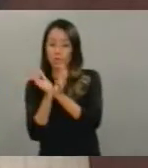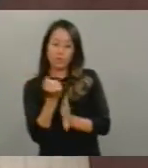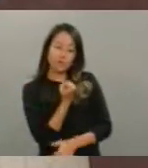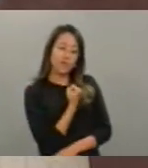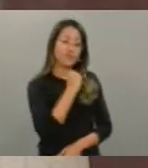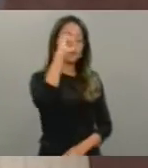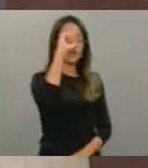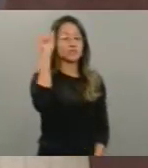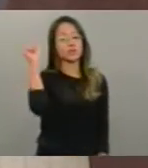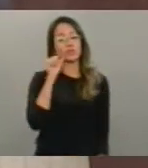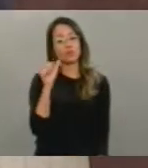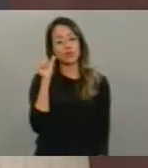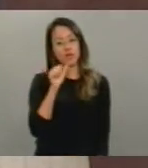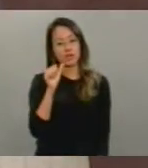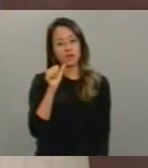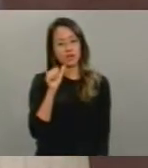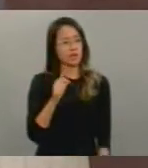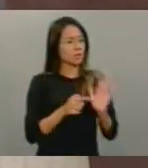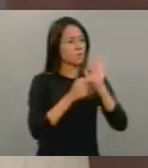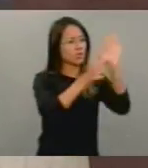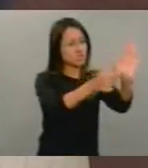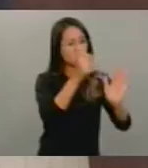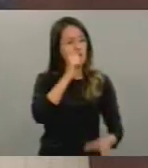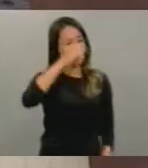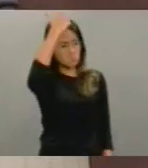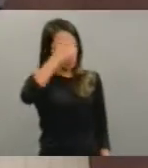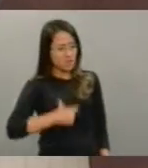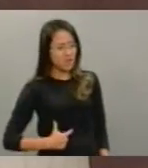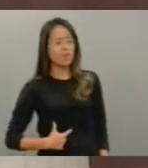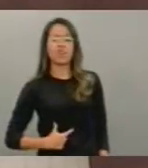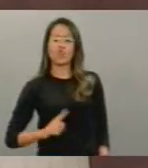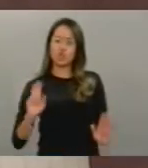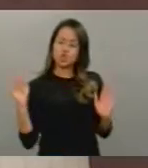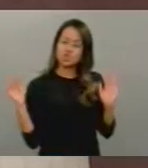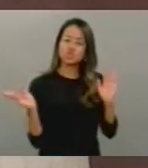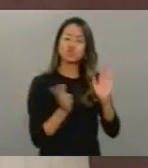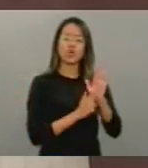no trabalho, na casa, na esfera pública.